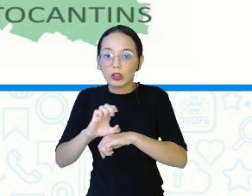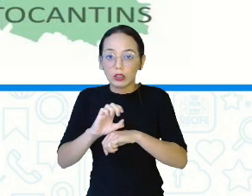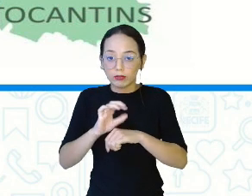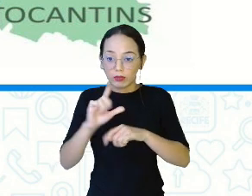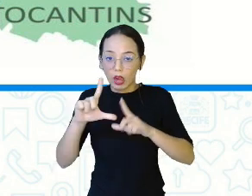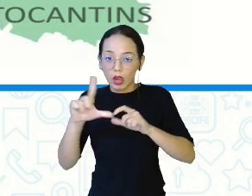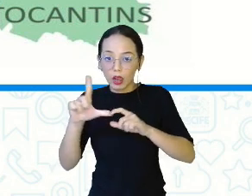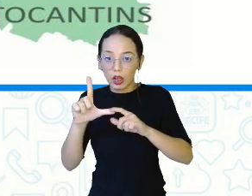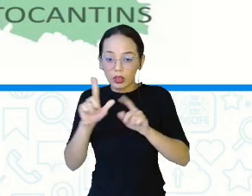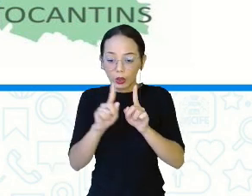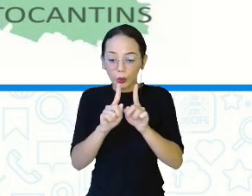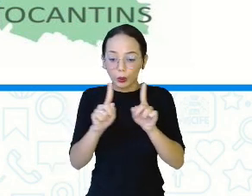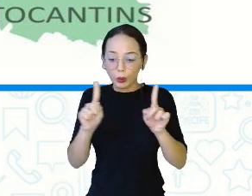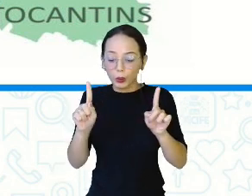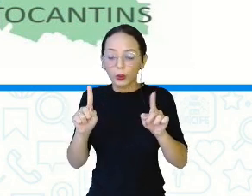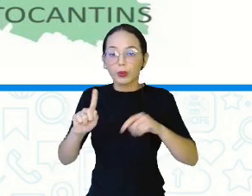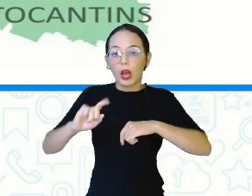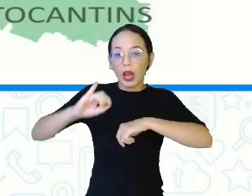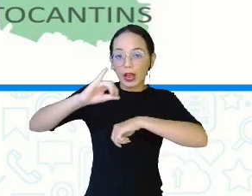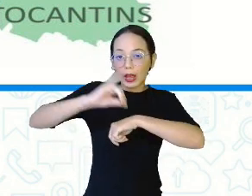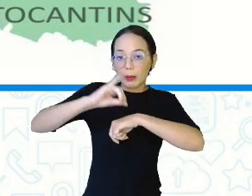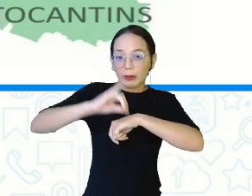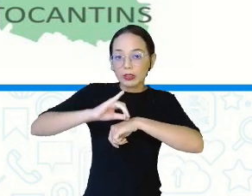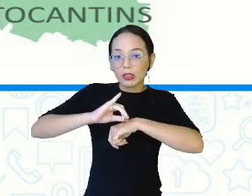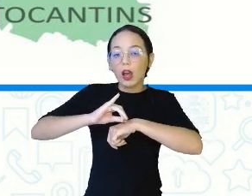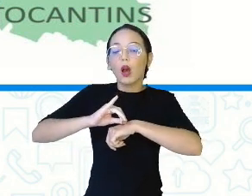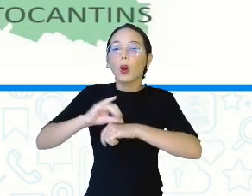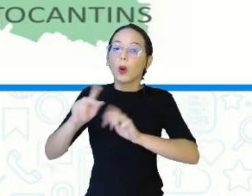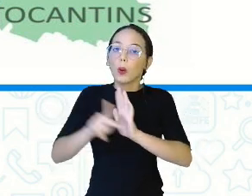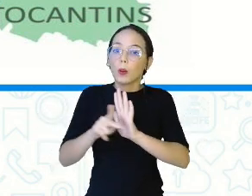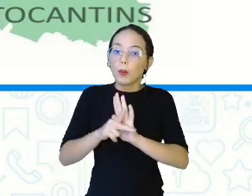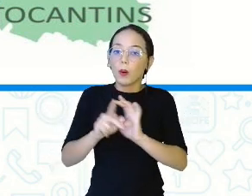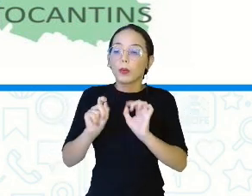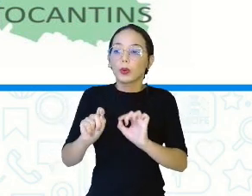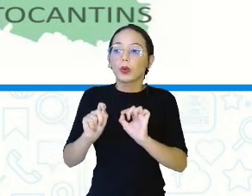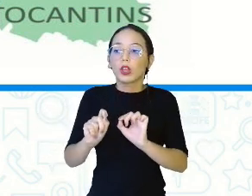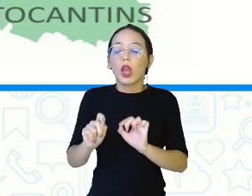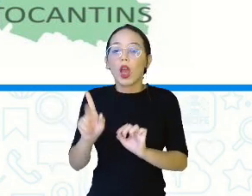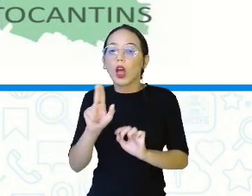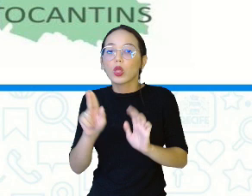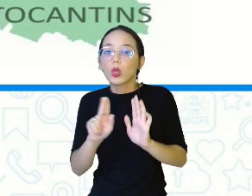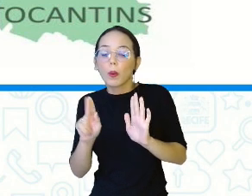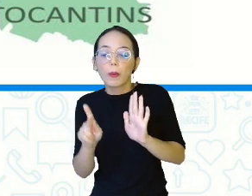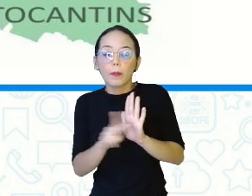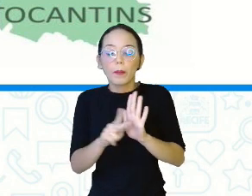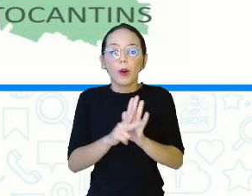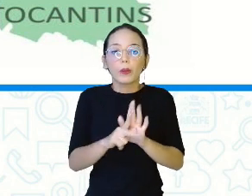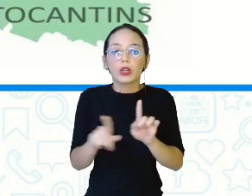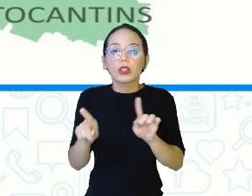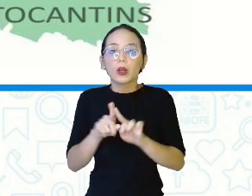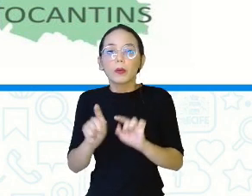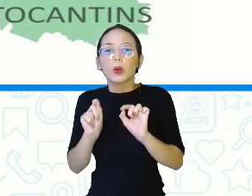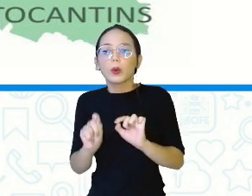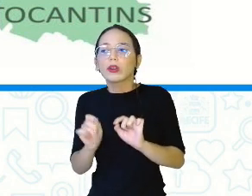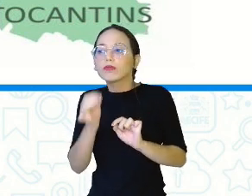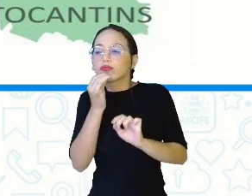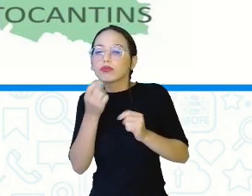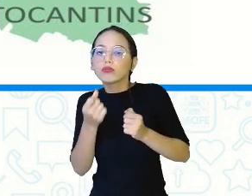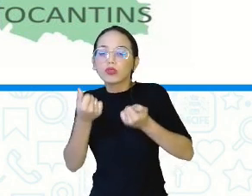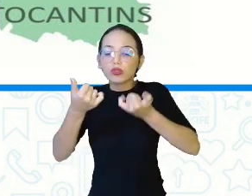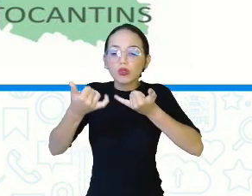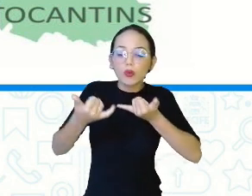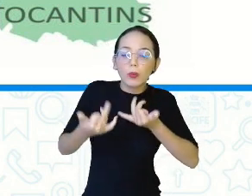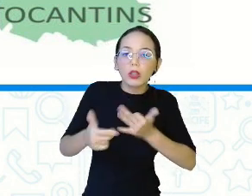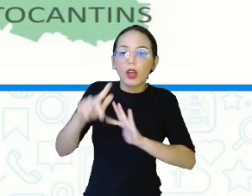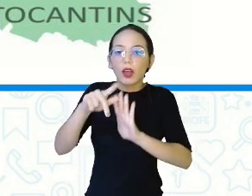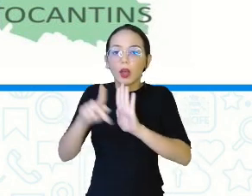maiúsculo, o nome da capital só a primeira letra maiúscula, claro, porque é um nome próprio, e tem aí alguma forma de sinalizar que